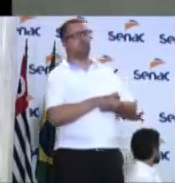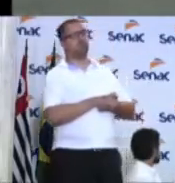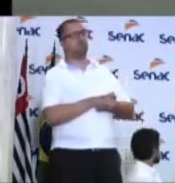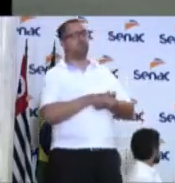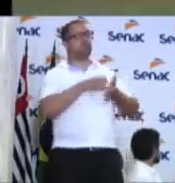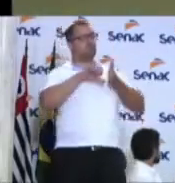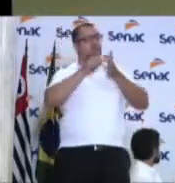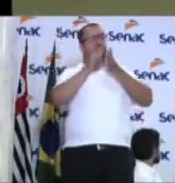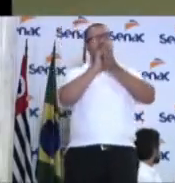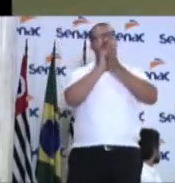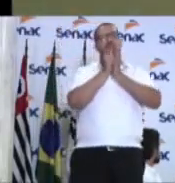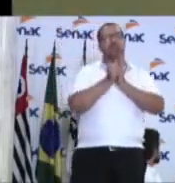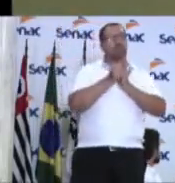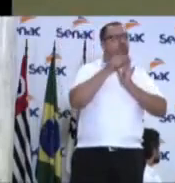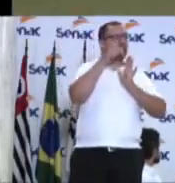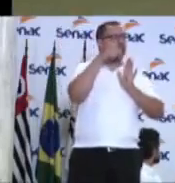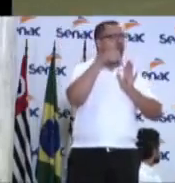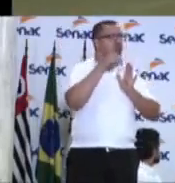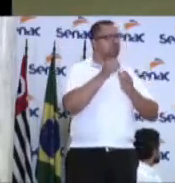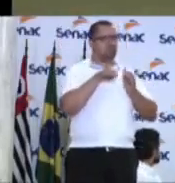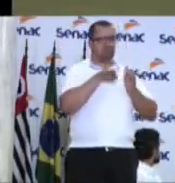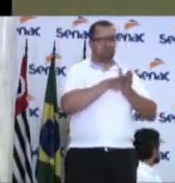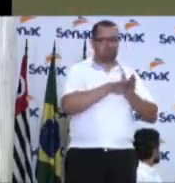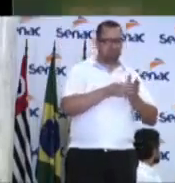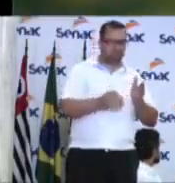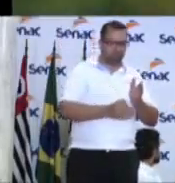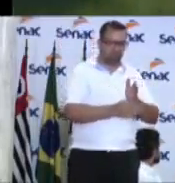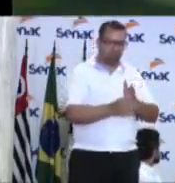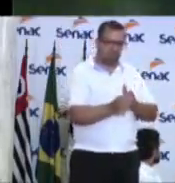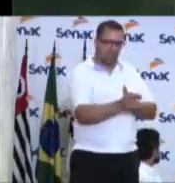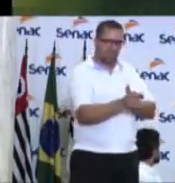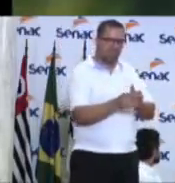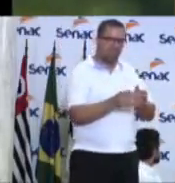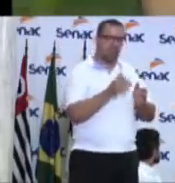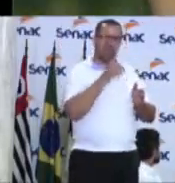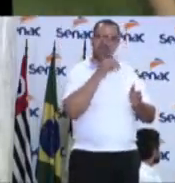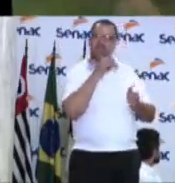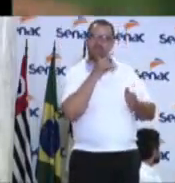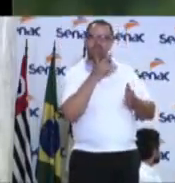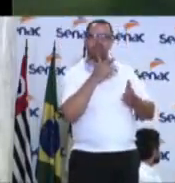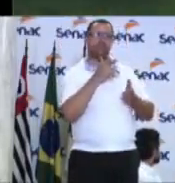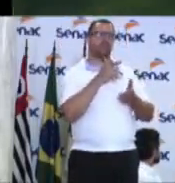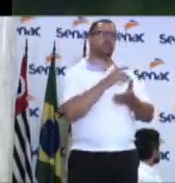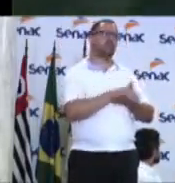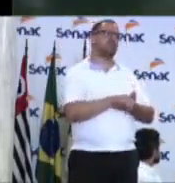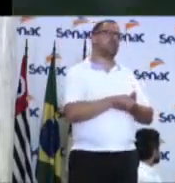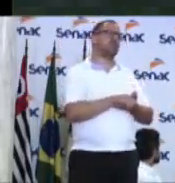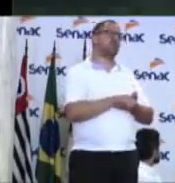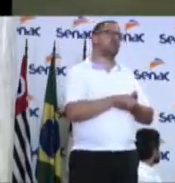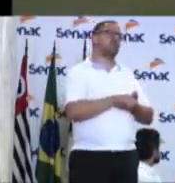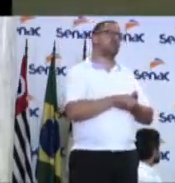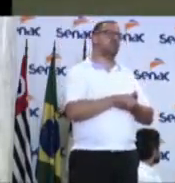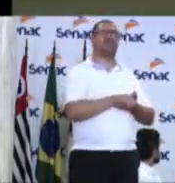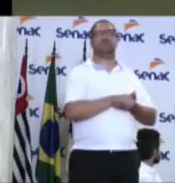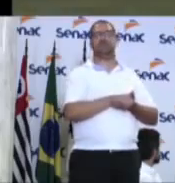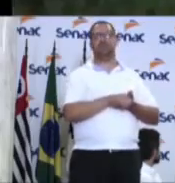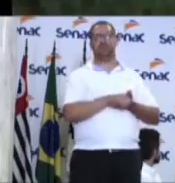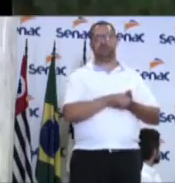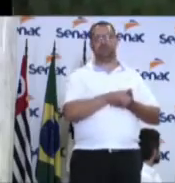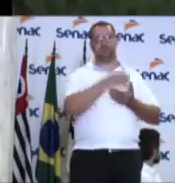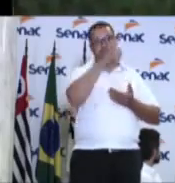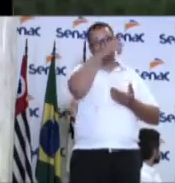Primeira vez que eu remo num rio assim, igarapé, então aqui no Delta é